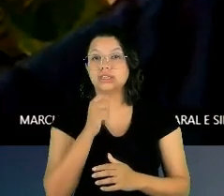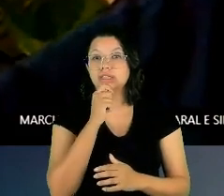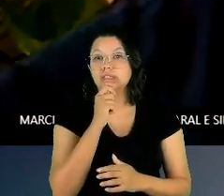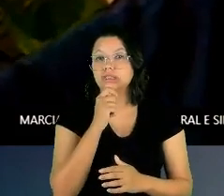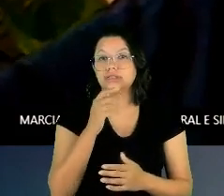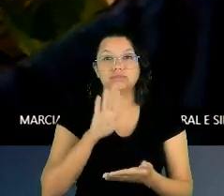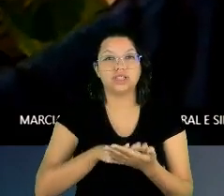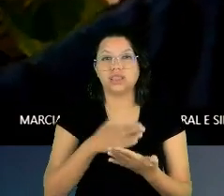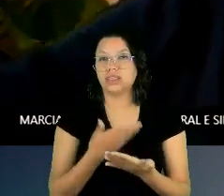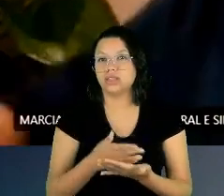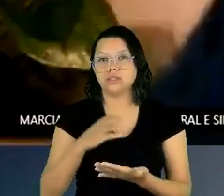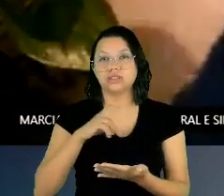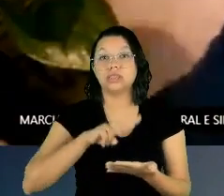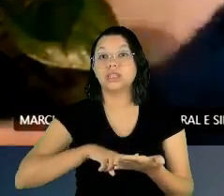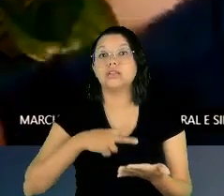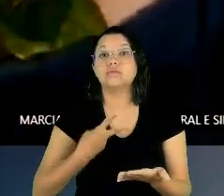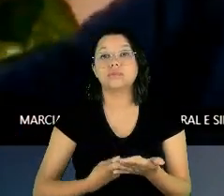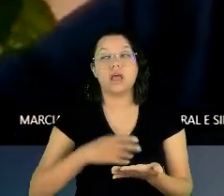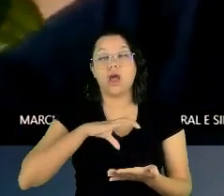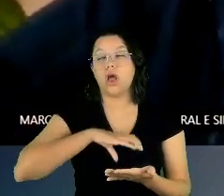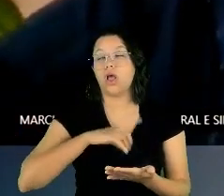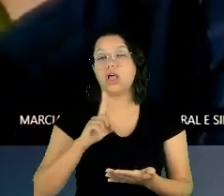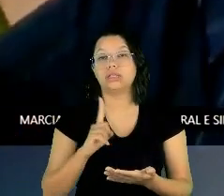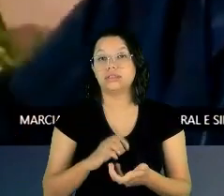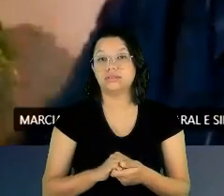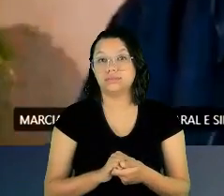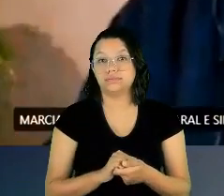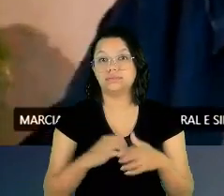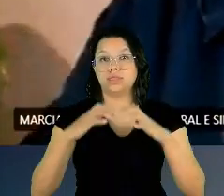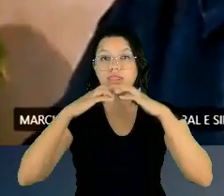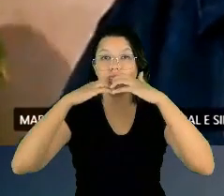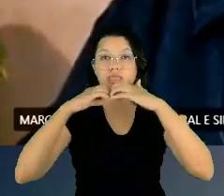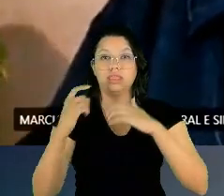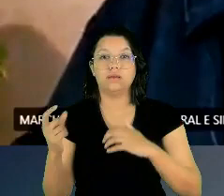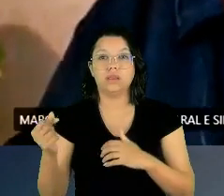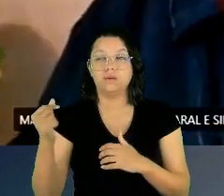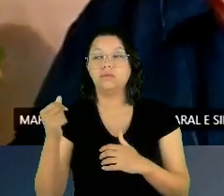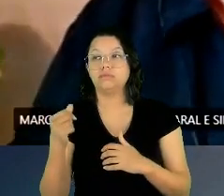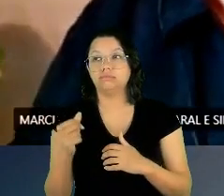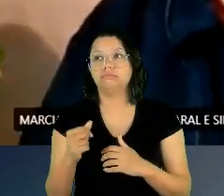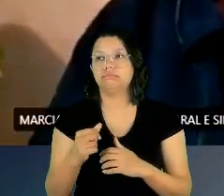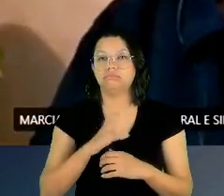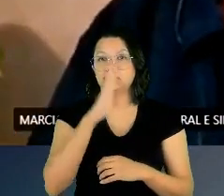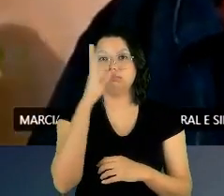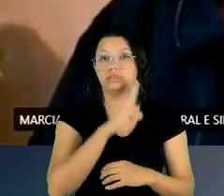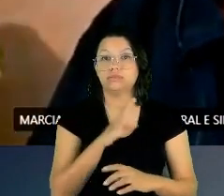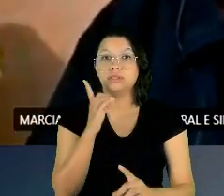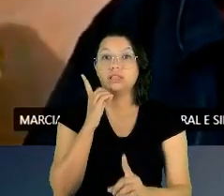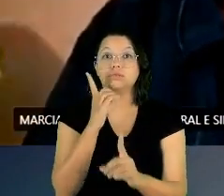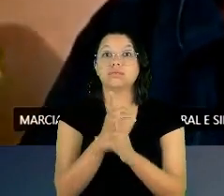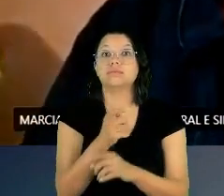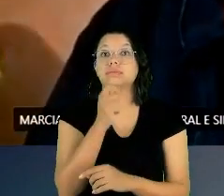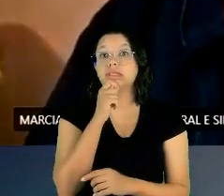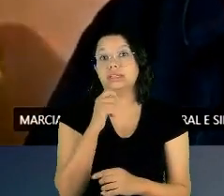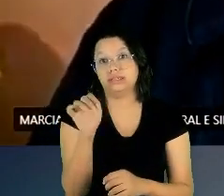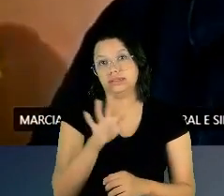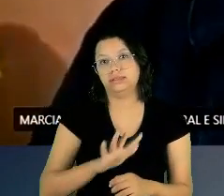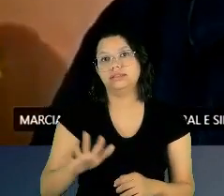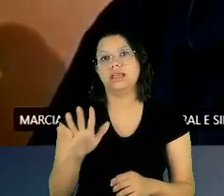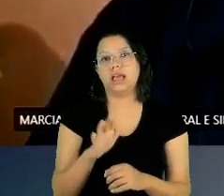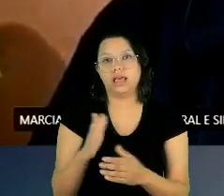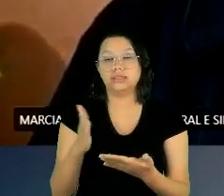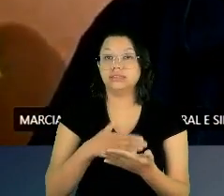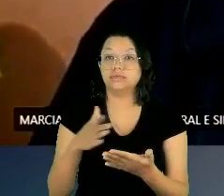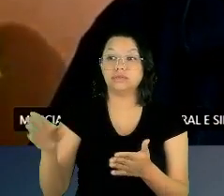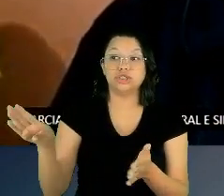ainda não foram traduzidos para português. Assim como neuroeconomia, né? São áreas muito novas. O Brasil está descobrindo ainda essas